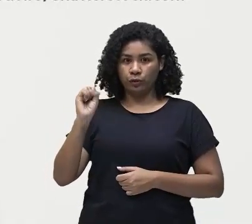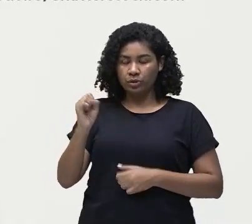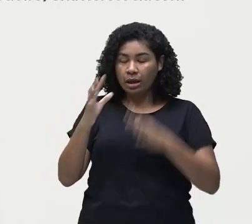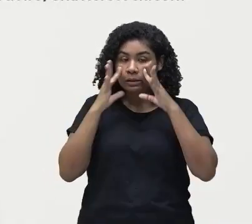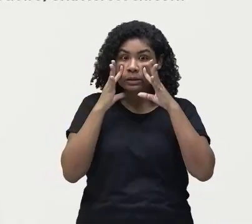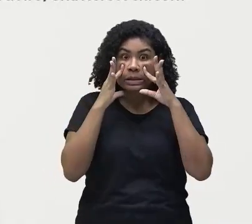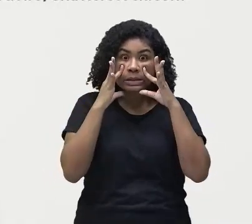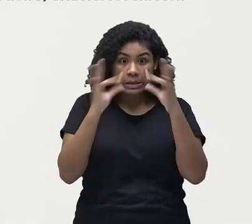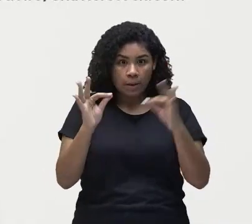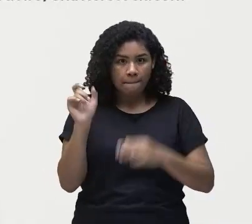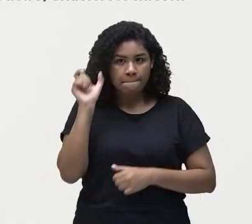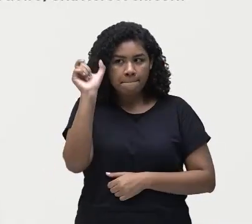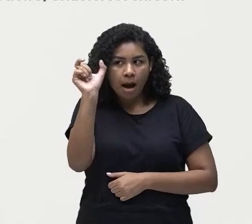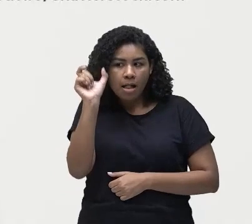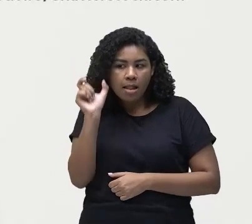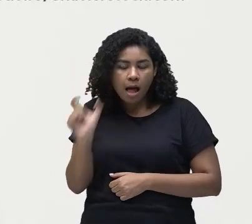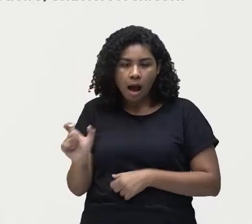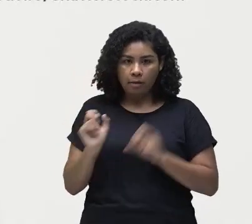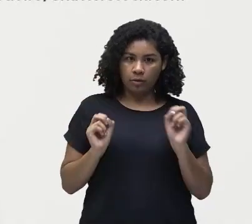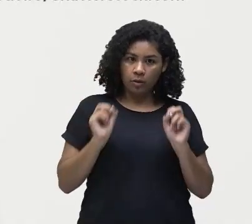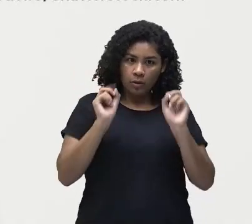comigo, seres